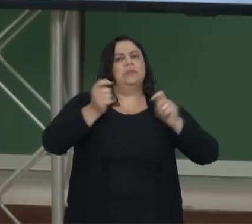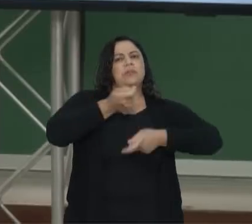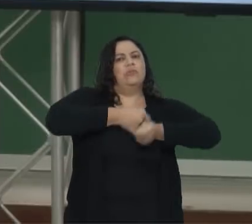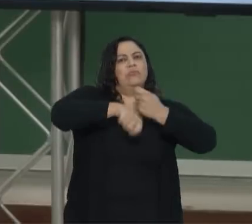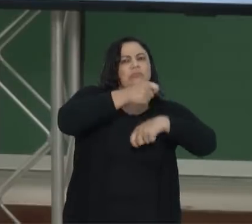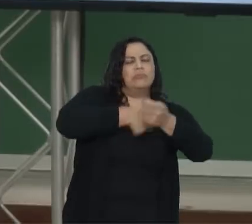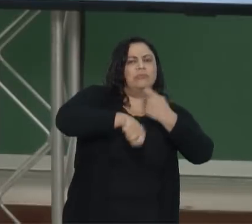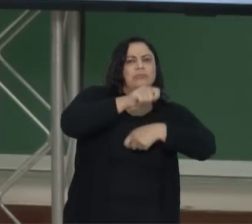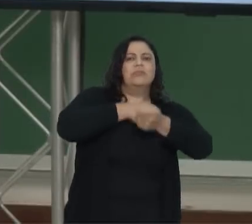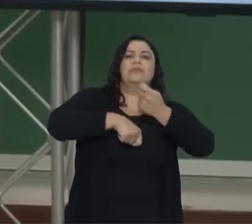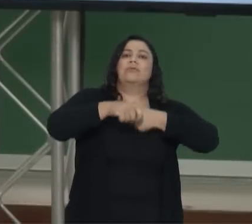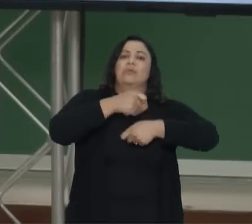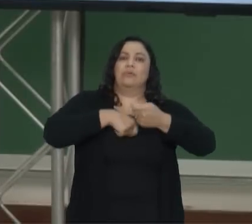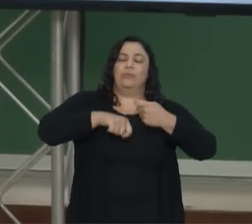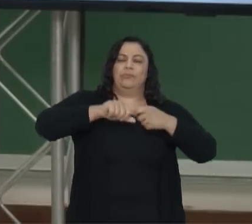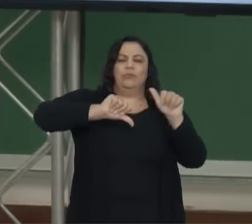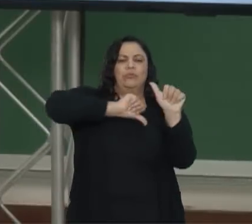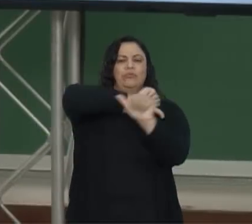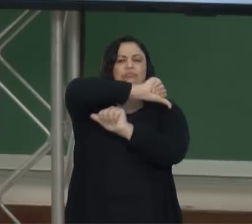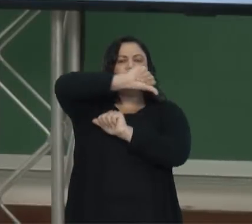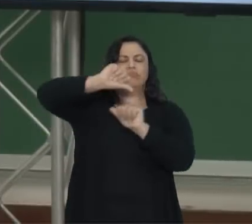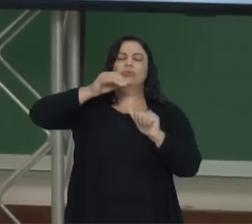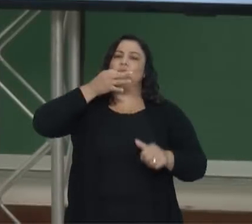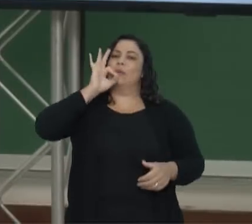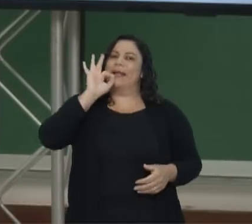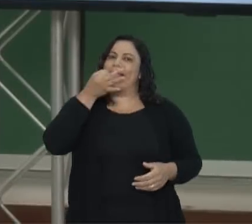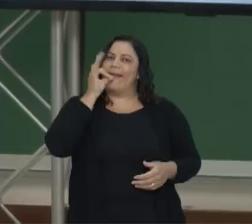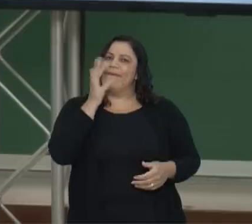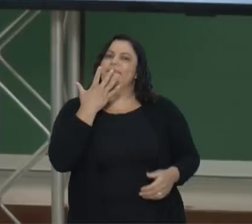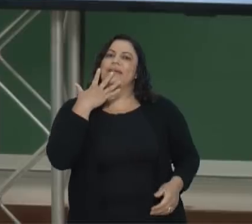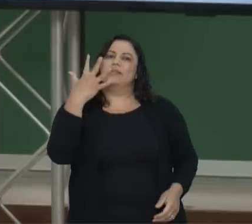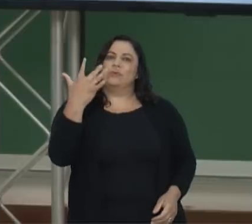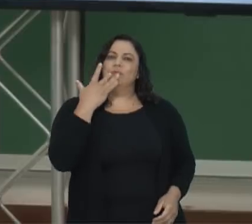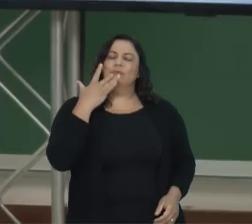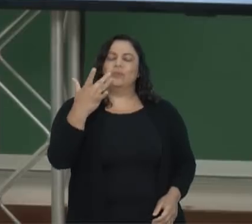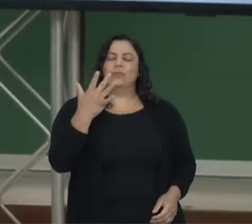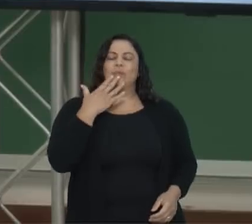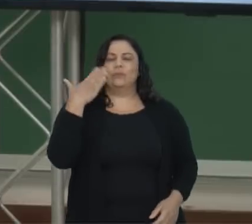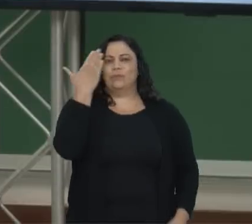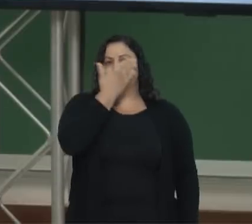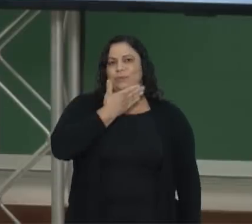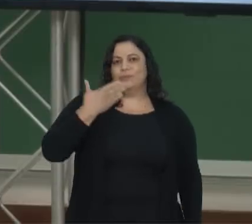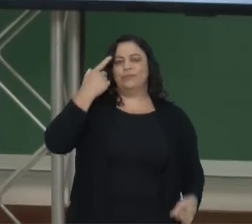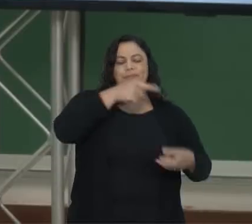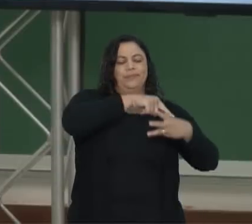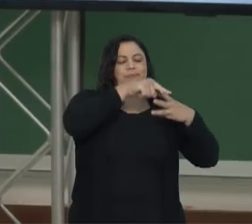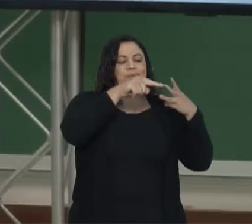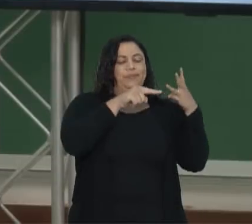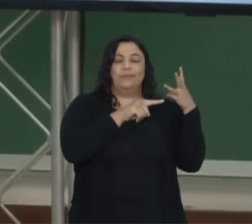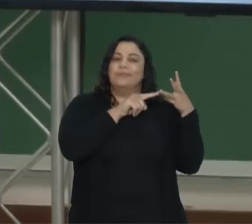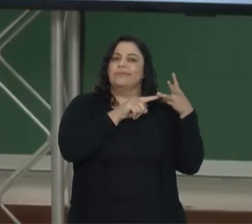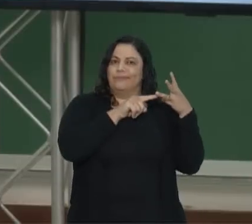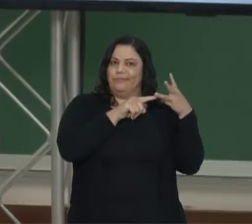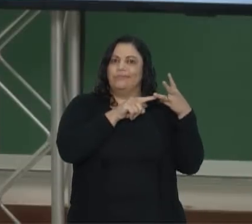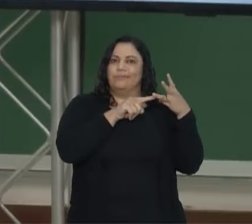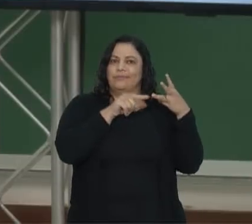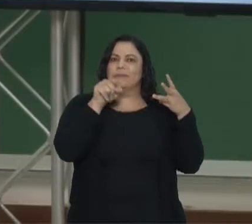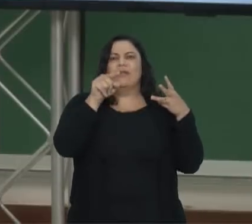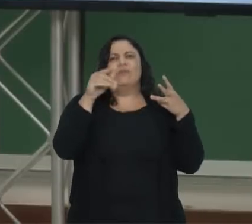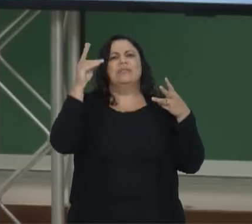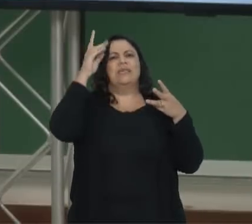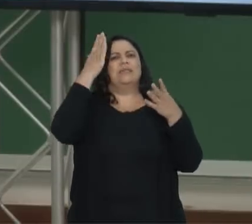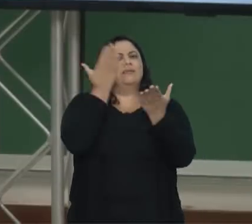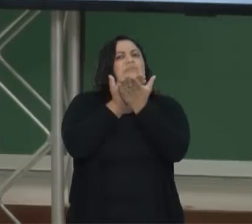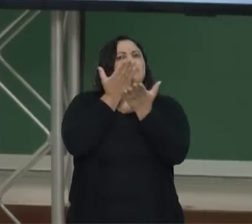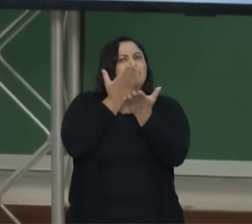principalmente quando? Nos ciclos do café, do ouro e do açúcar. Então, nesses 3 ciclos, vocês estudam lá a